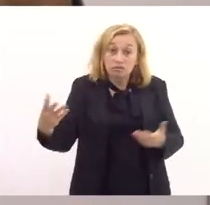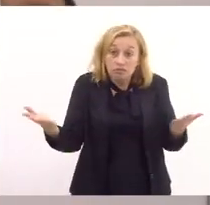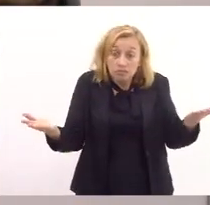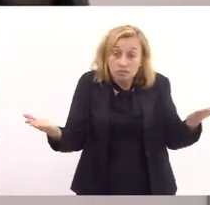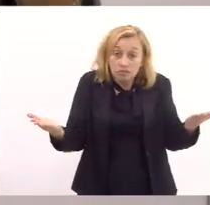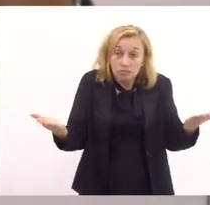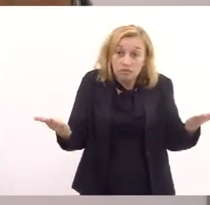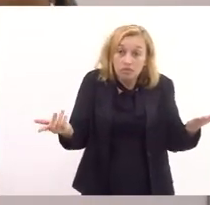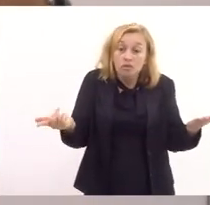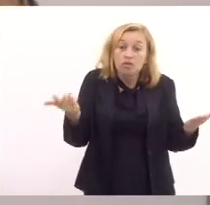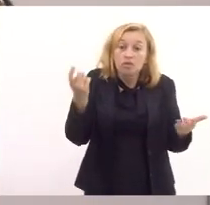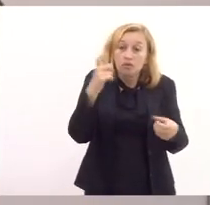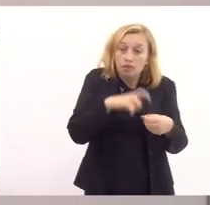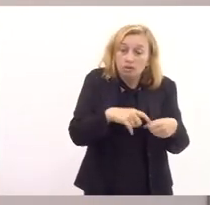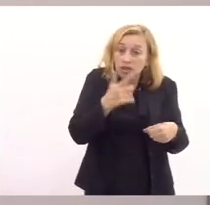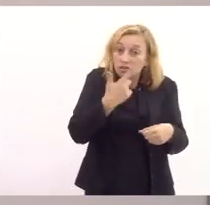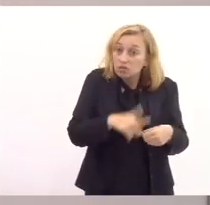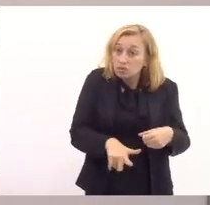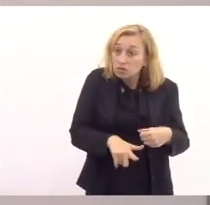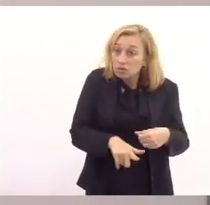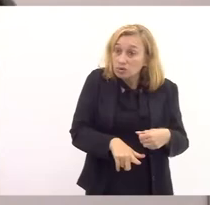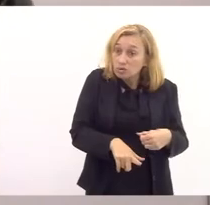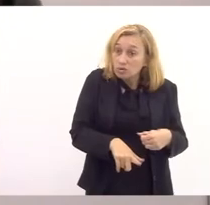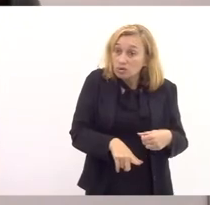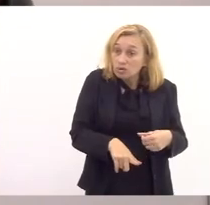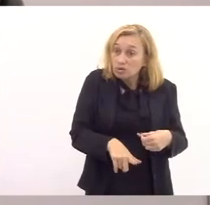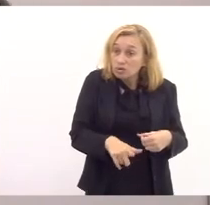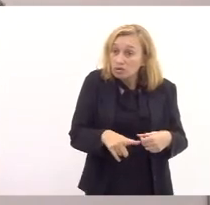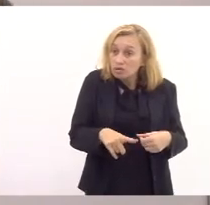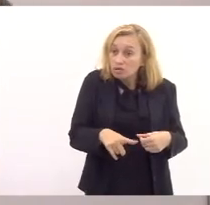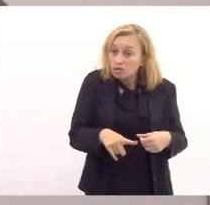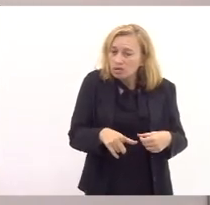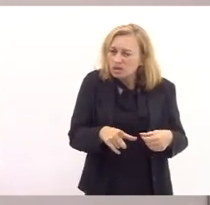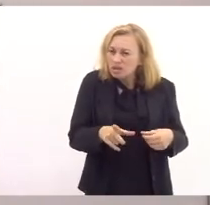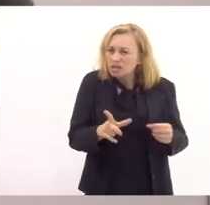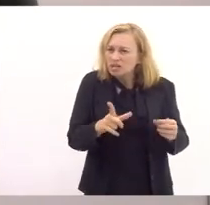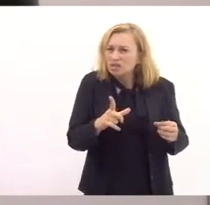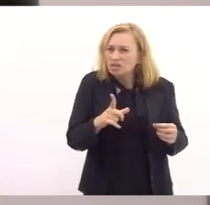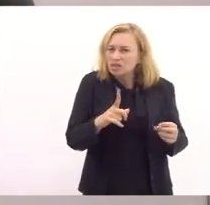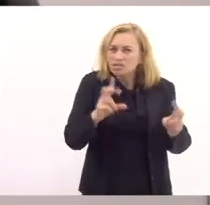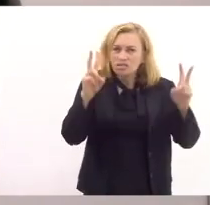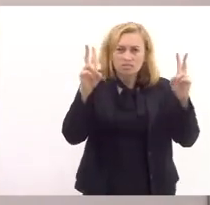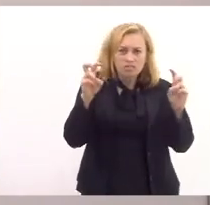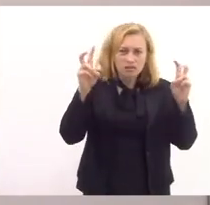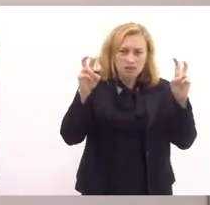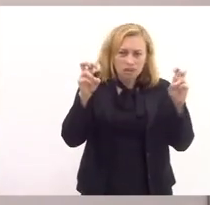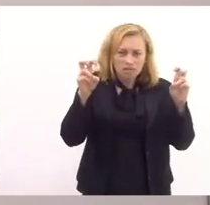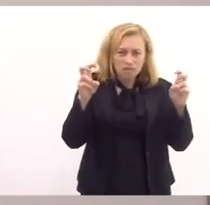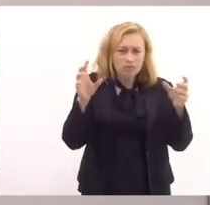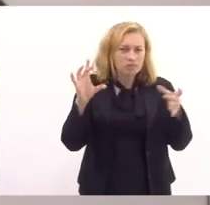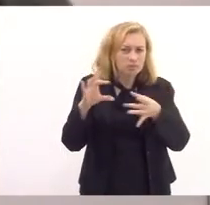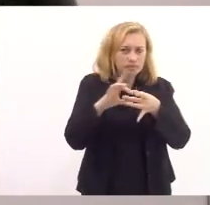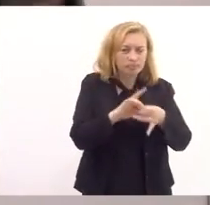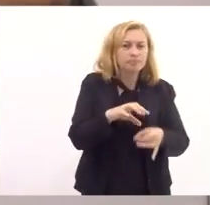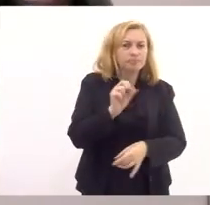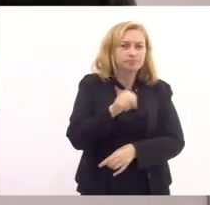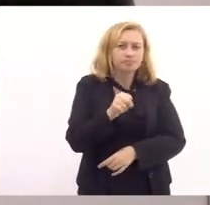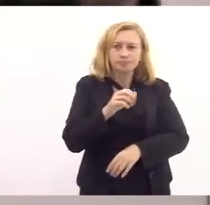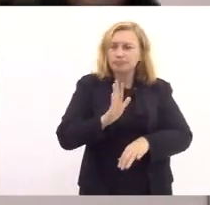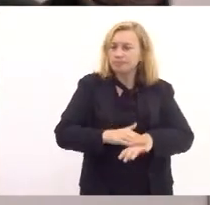vou reiterar novamente, tem a ver com o tema? Indiretamente tem, porque quanto